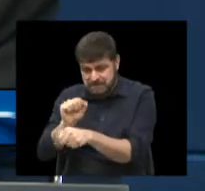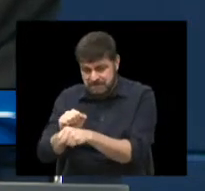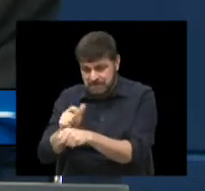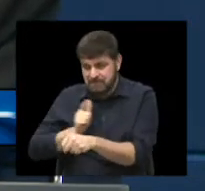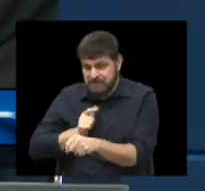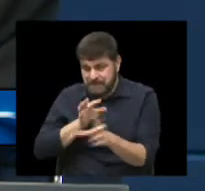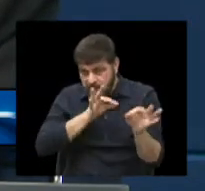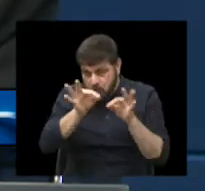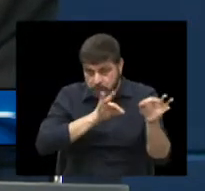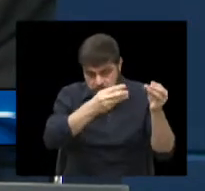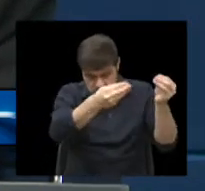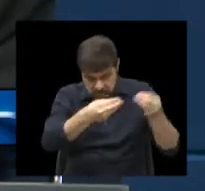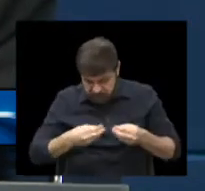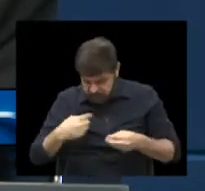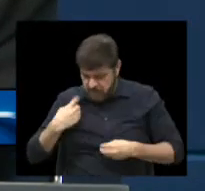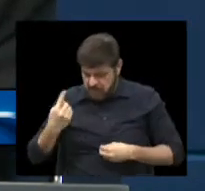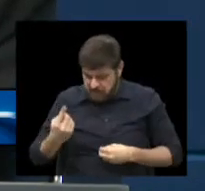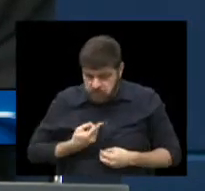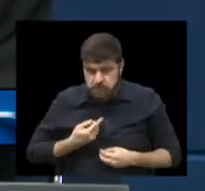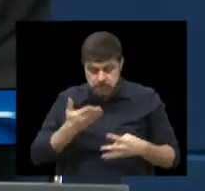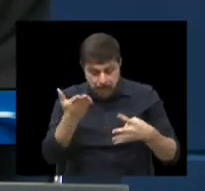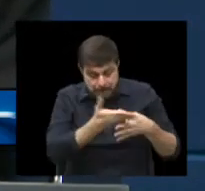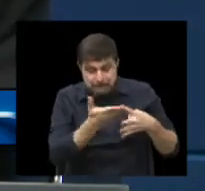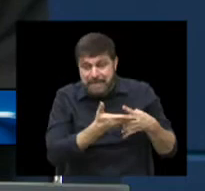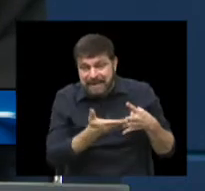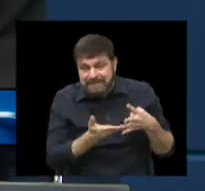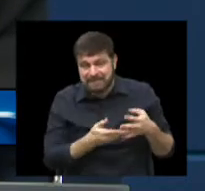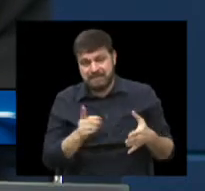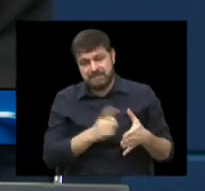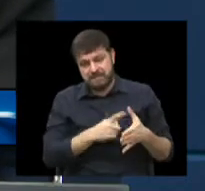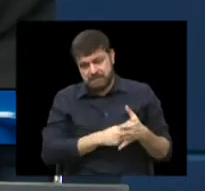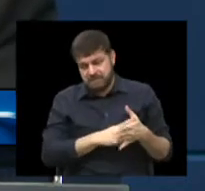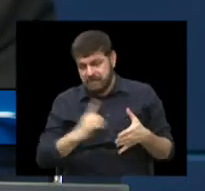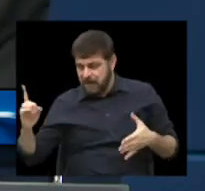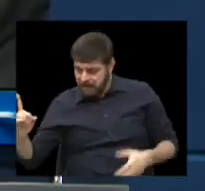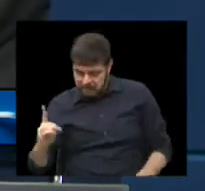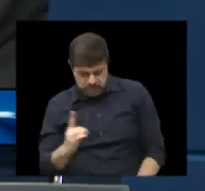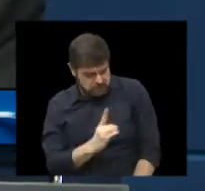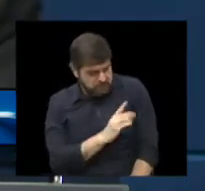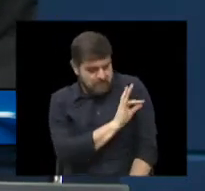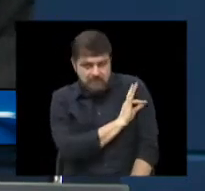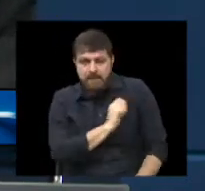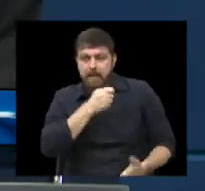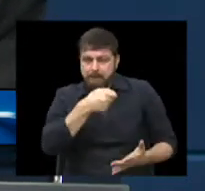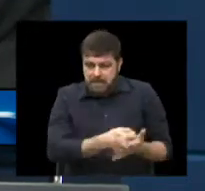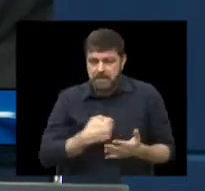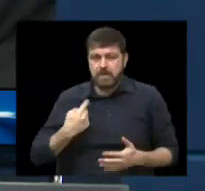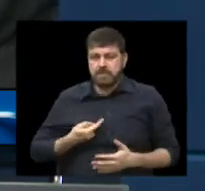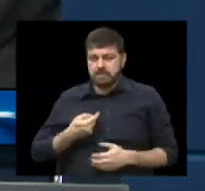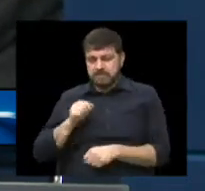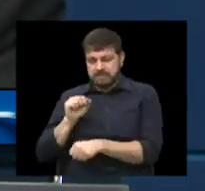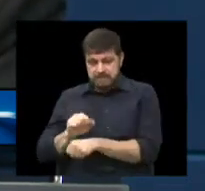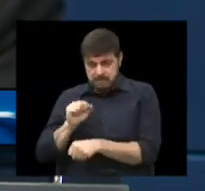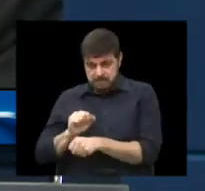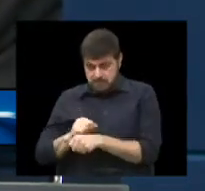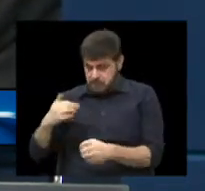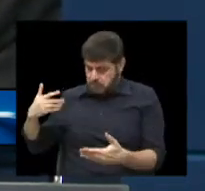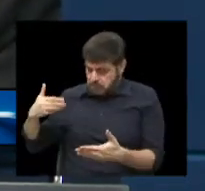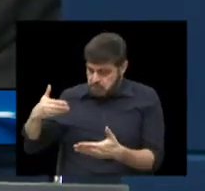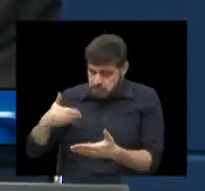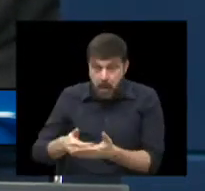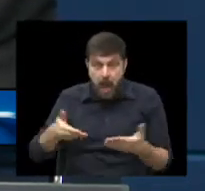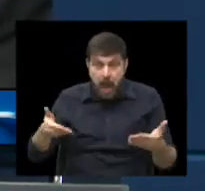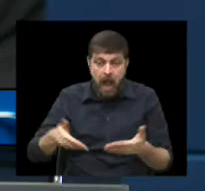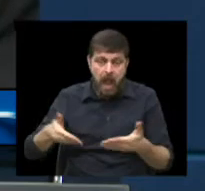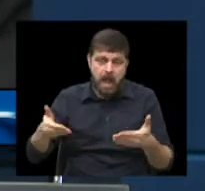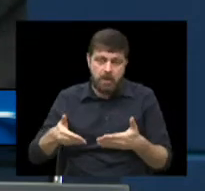de refinanciamento. E a casa também já estava aguardando, desde abril, maio, e felizmente chegou agora.